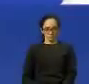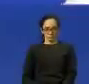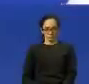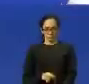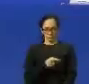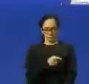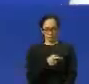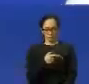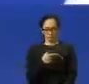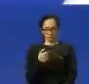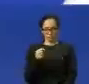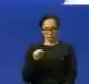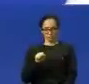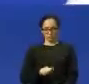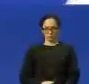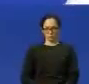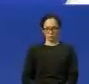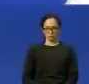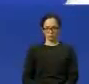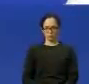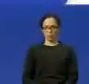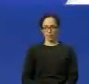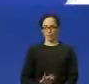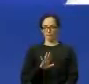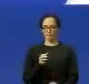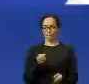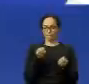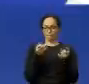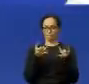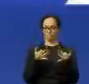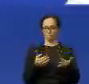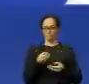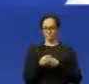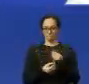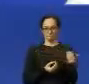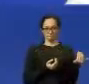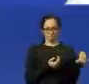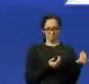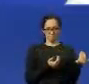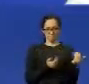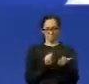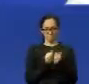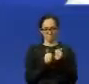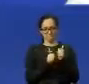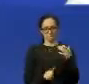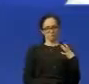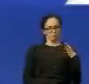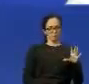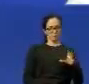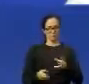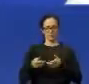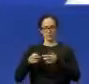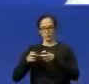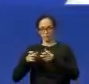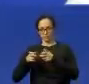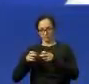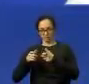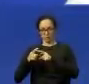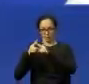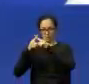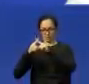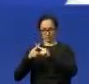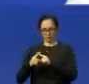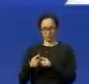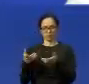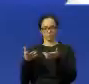questão 178, ele fala a respeito de jovens que não são adeptos ao esporte e preferem organizar torneio de